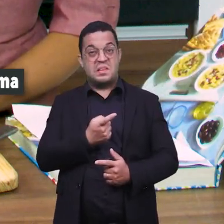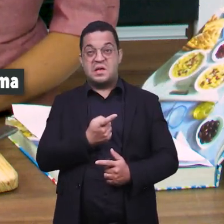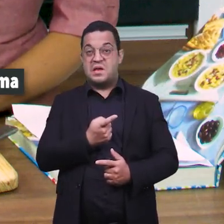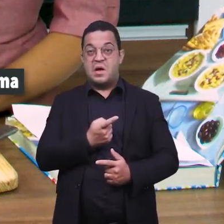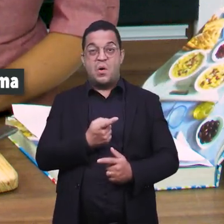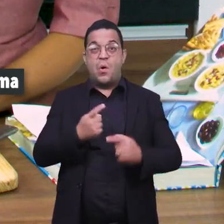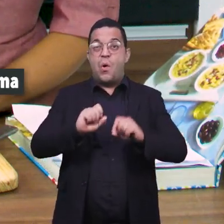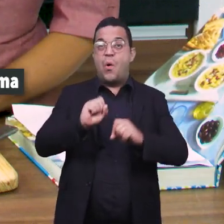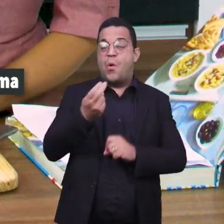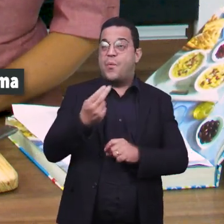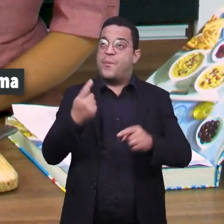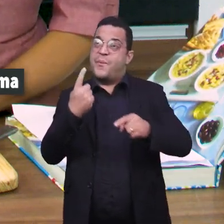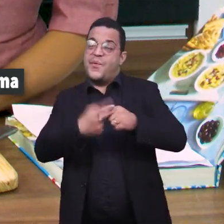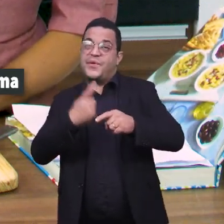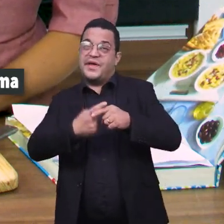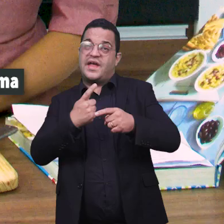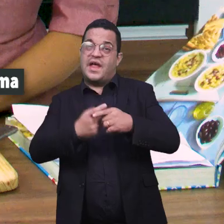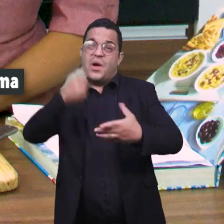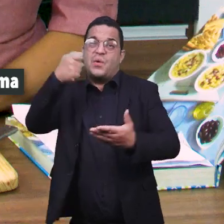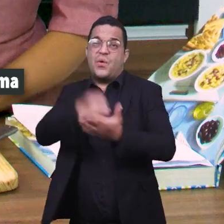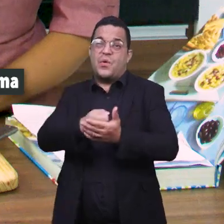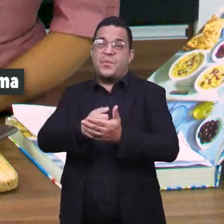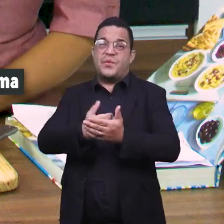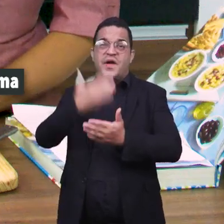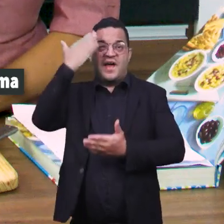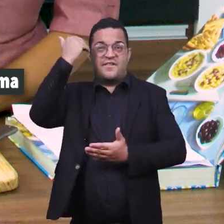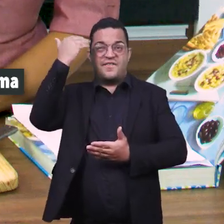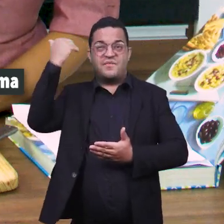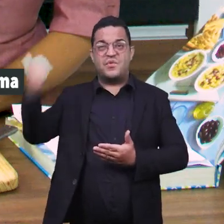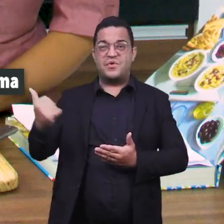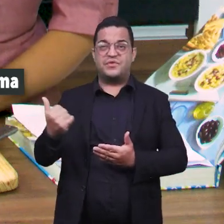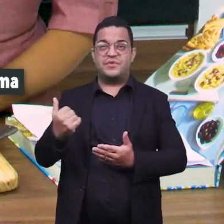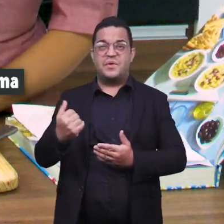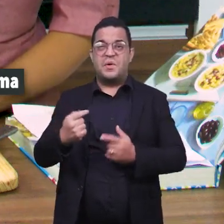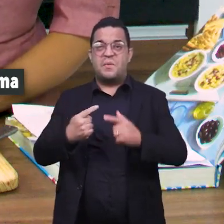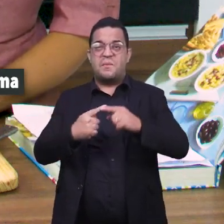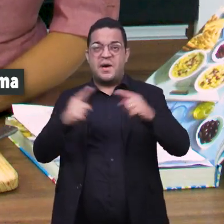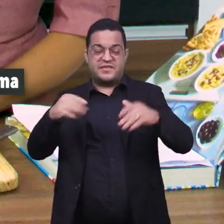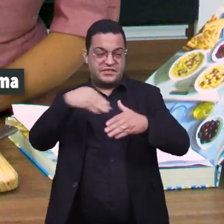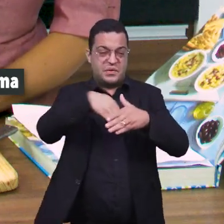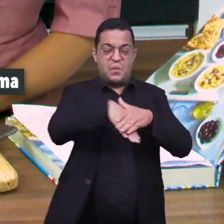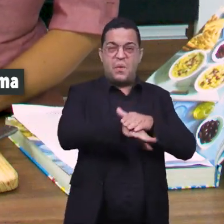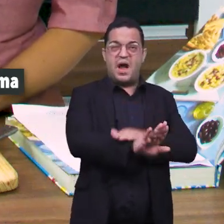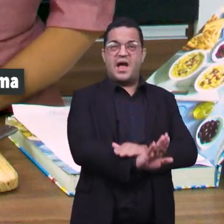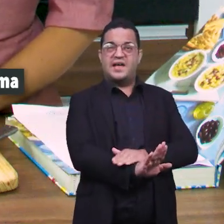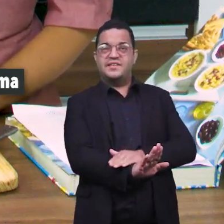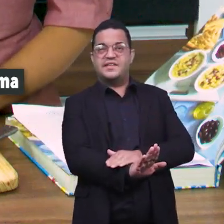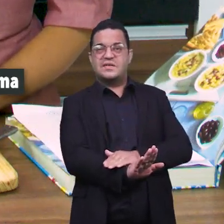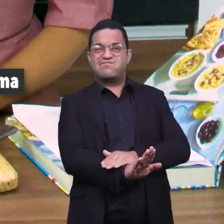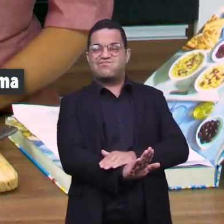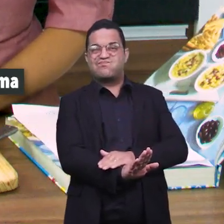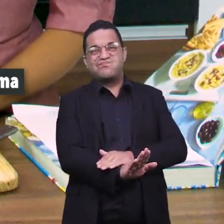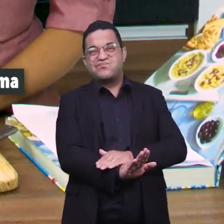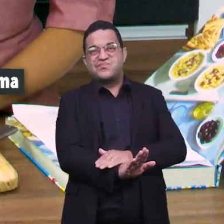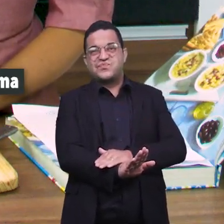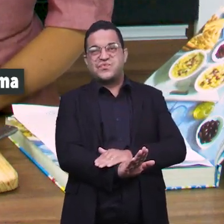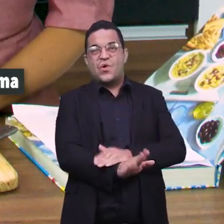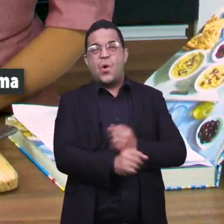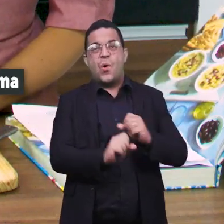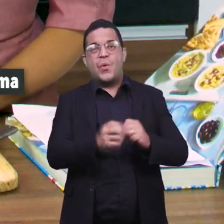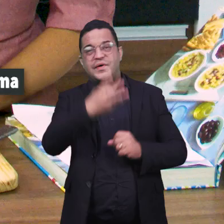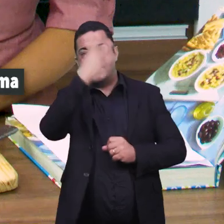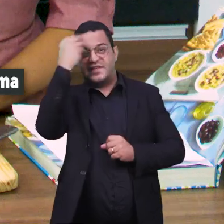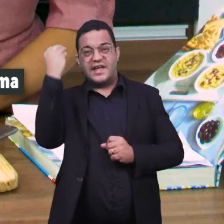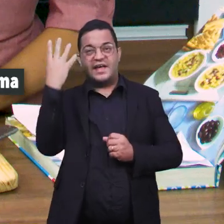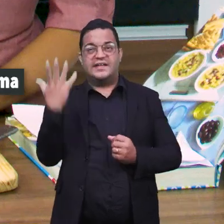maior sucesso na cozinha e usamos apenas uma única vez e nunca mais. Fica no fundo da gaveta ou